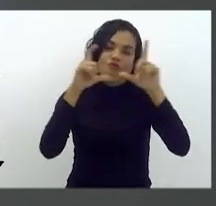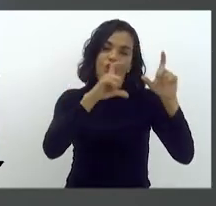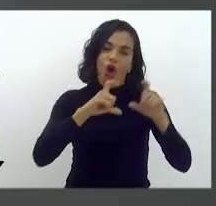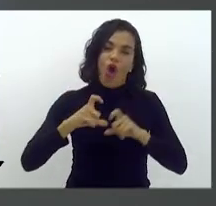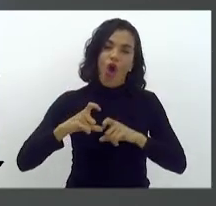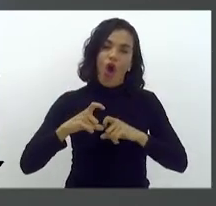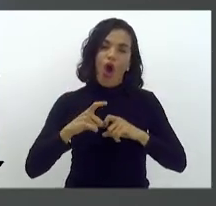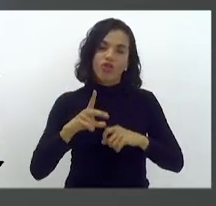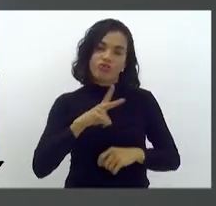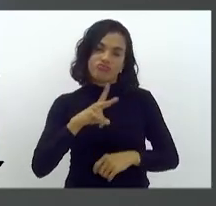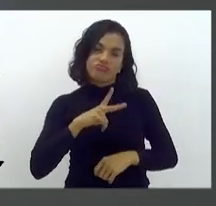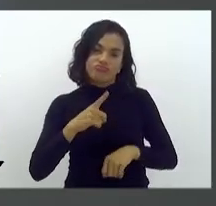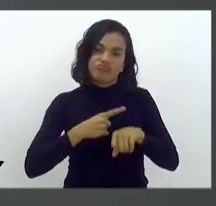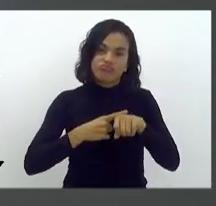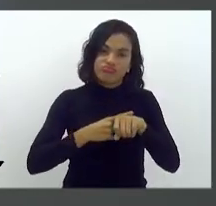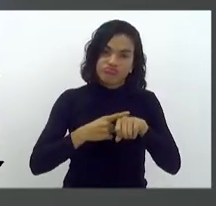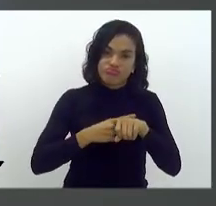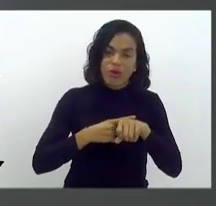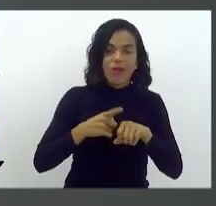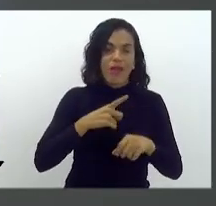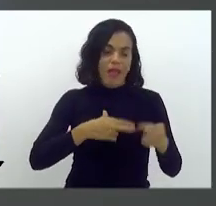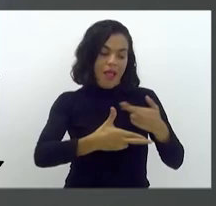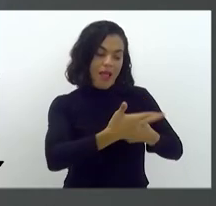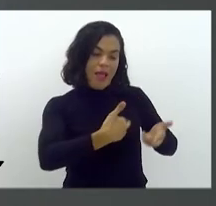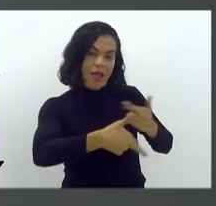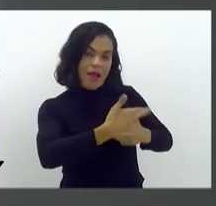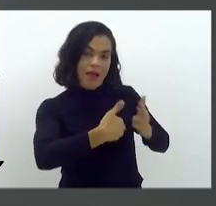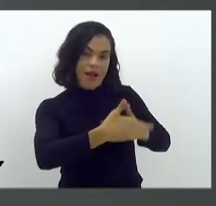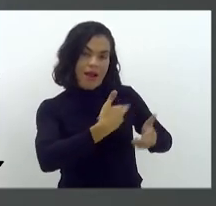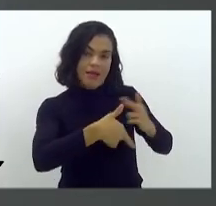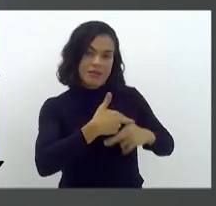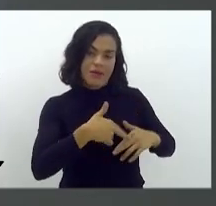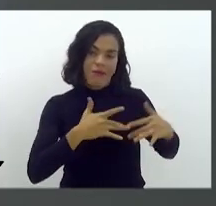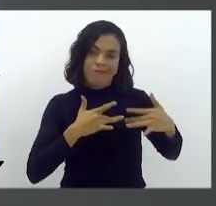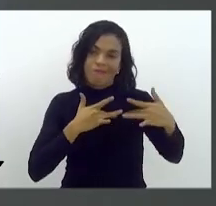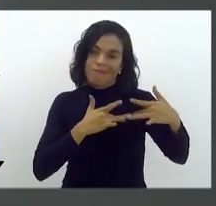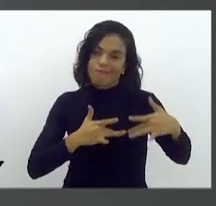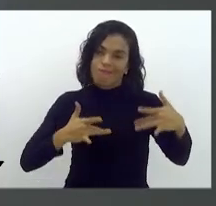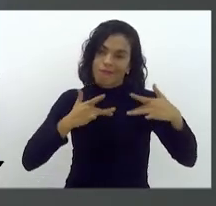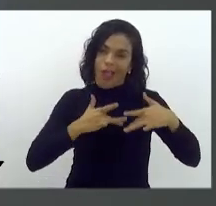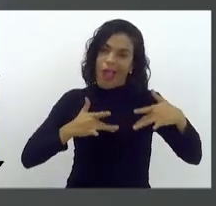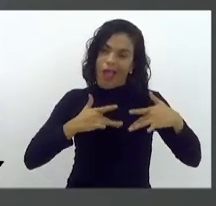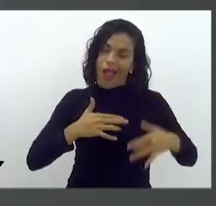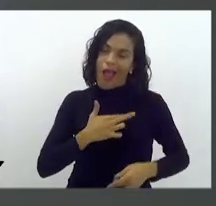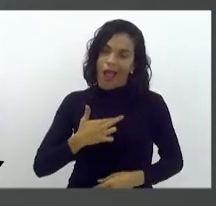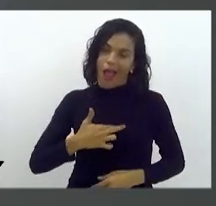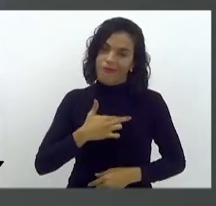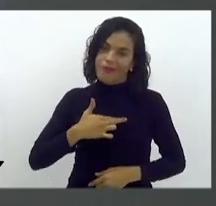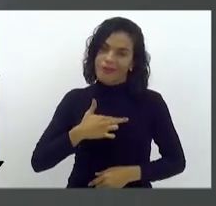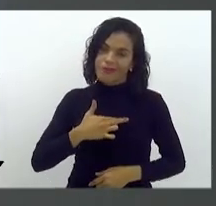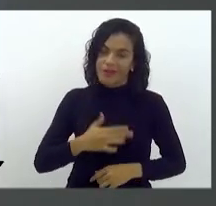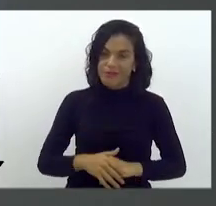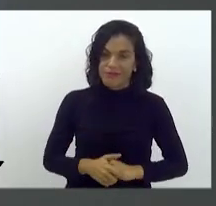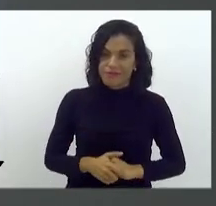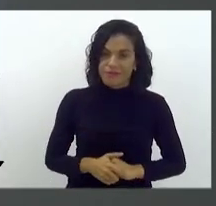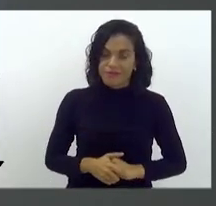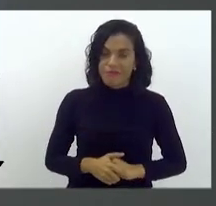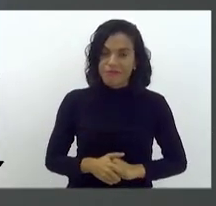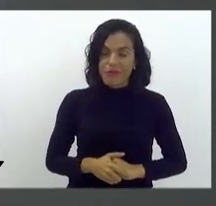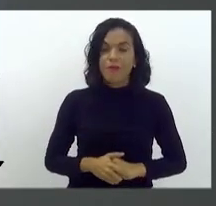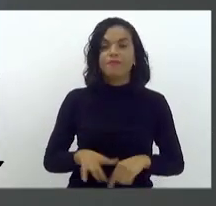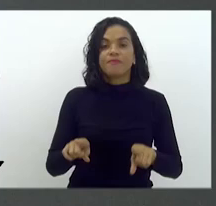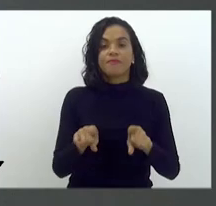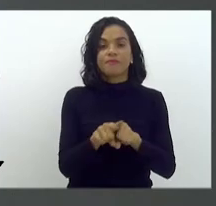mais Rigor a pornografia de vingança né quando há relação afetiva entre o agressor e a vítima e